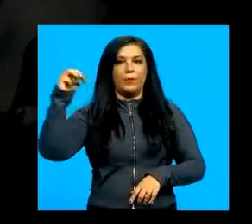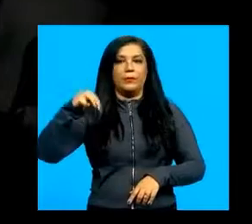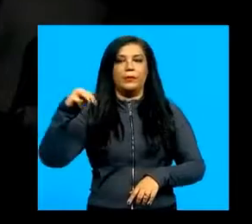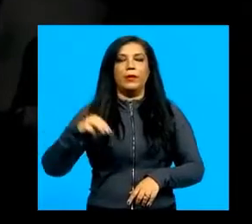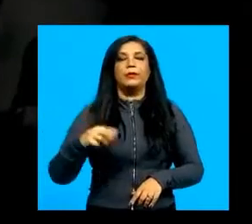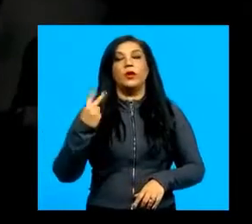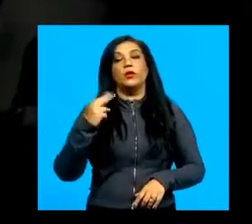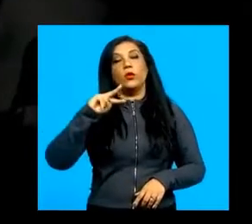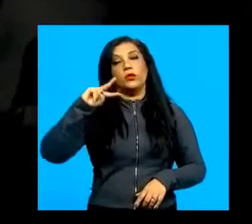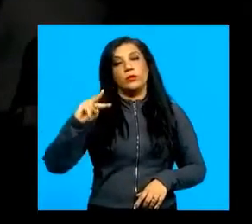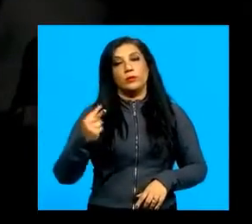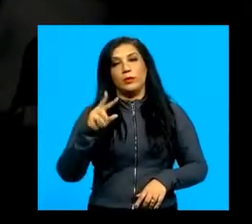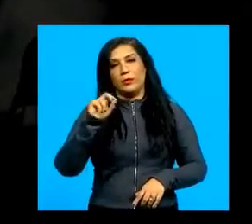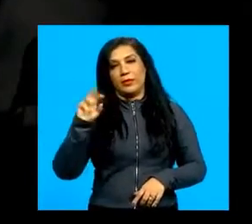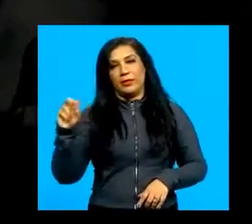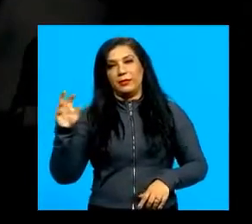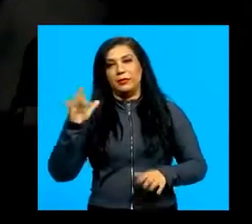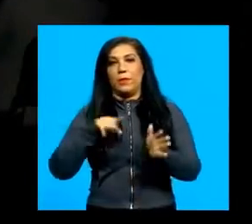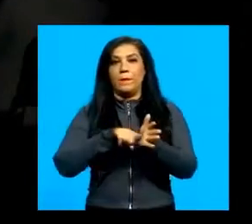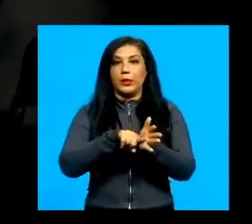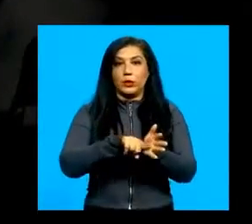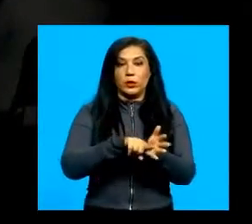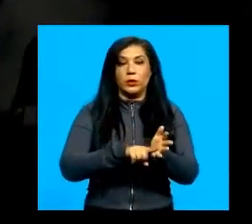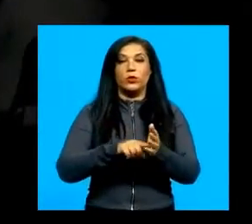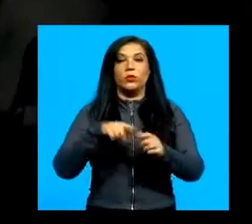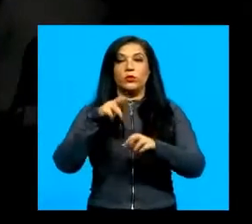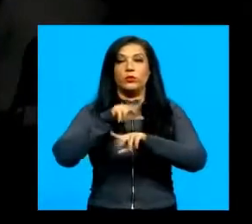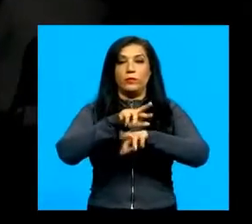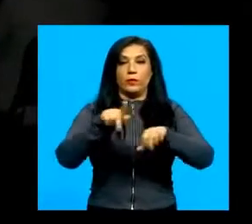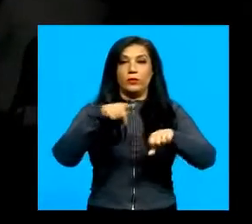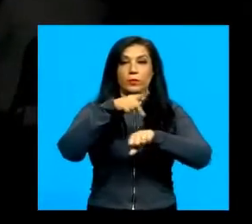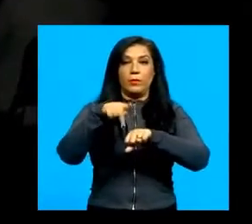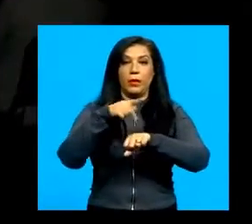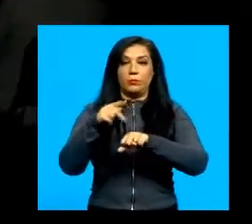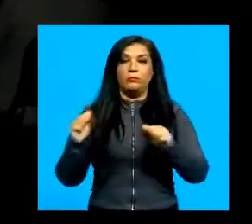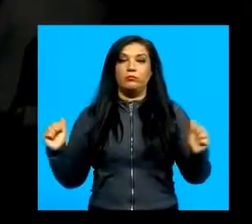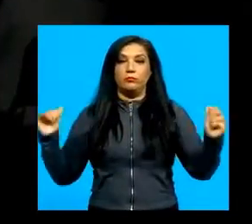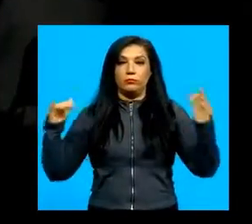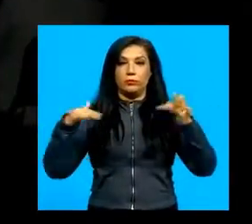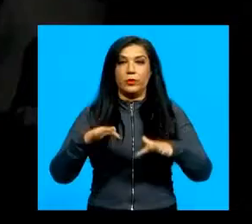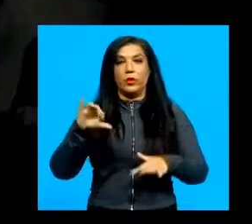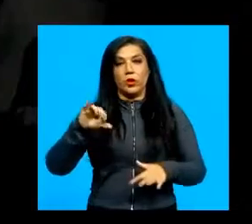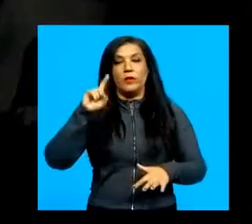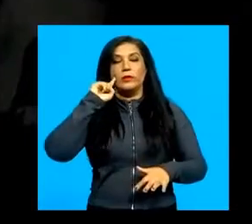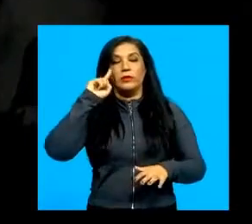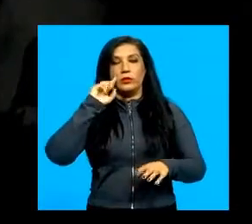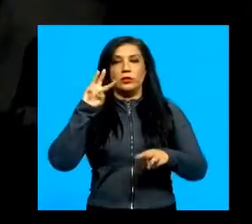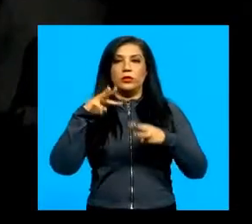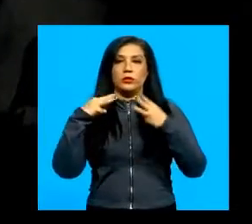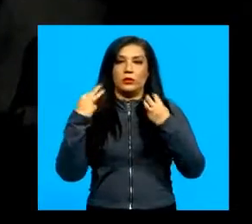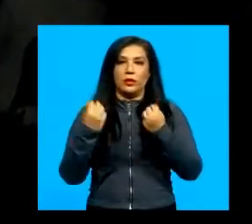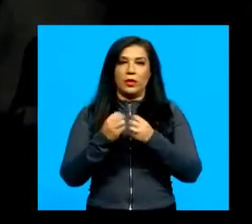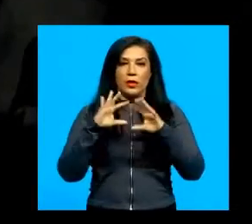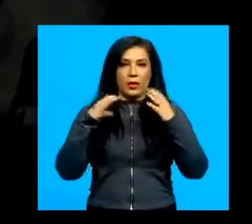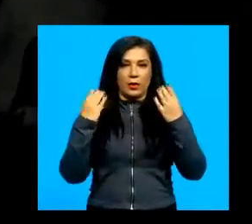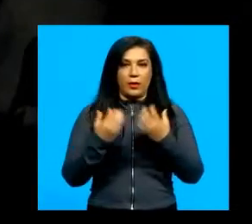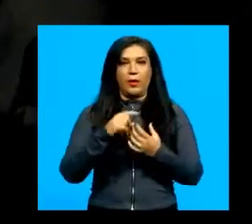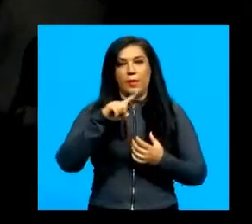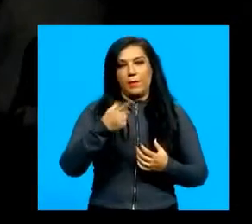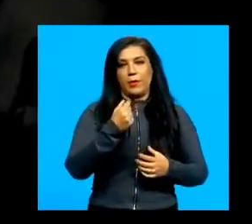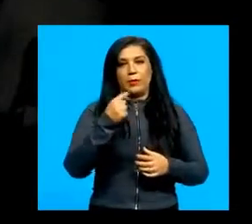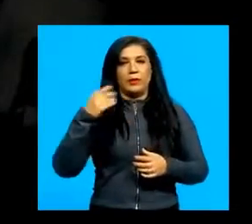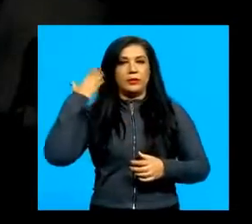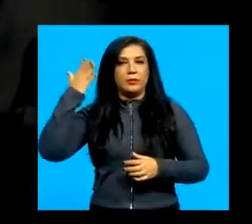de 2.500 pesquisadores de diferentes países são aguardados durante esses 9 dias de evento. Estão programadas 1.200